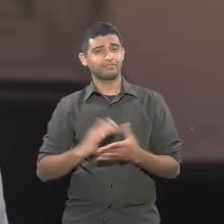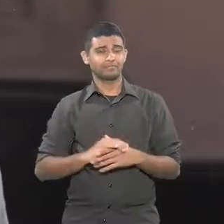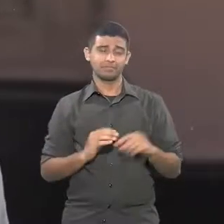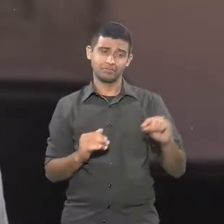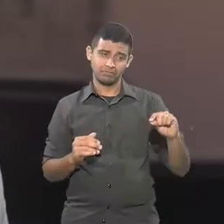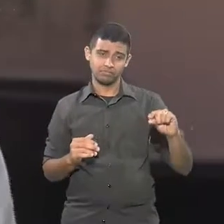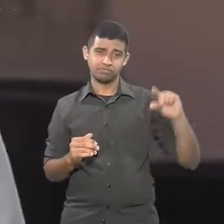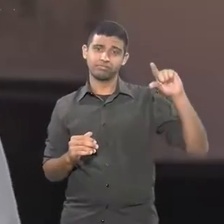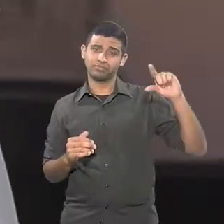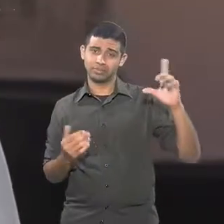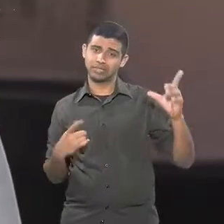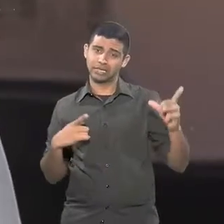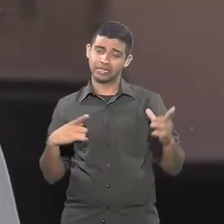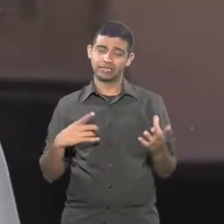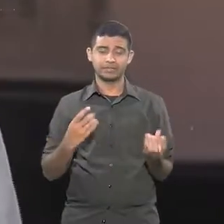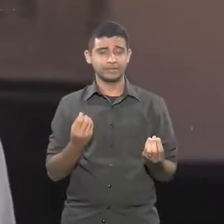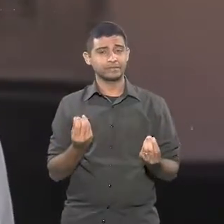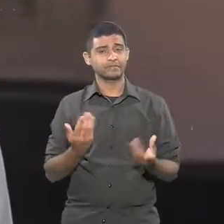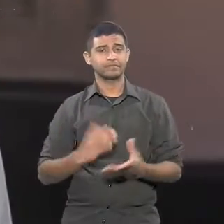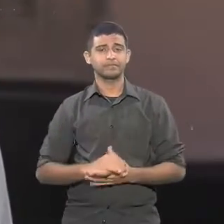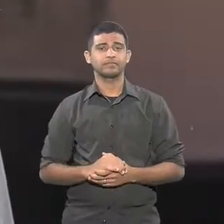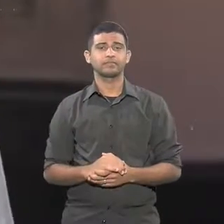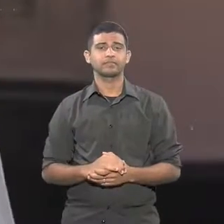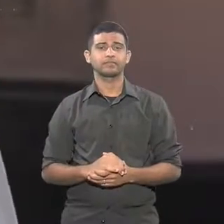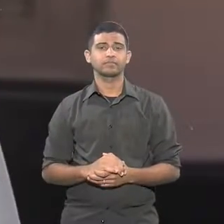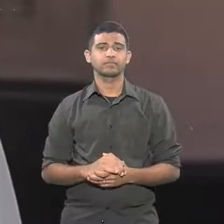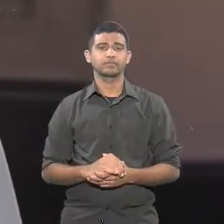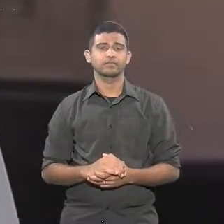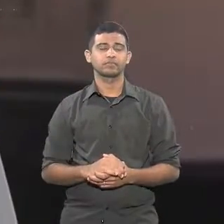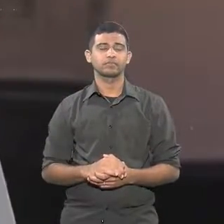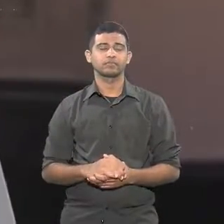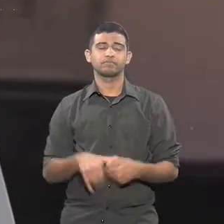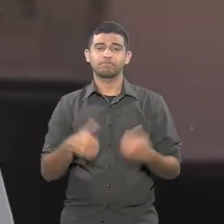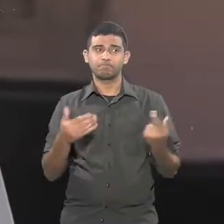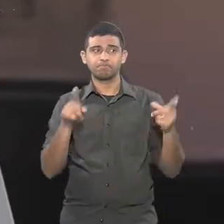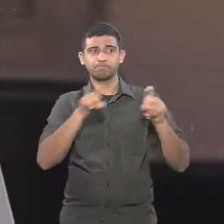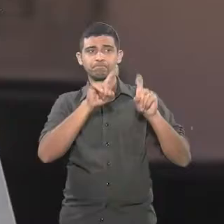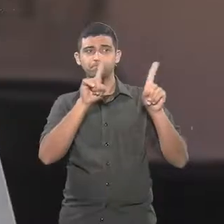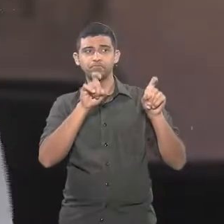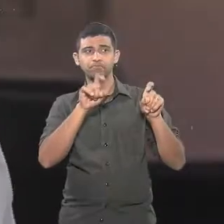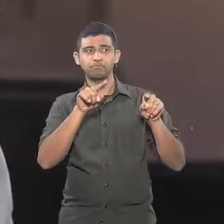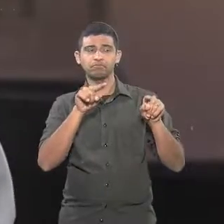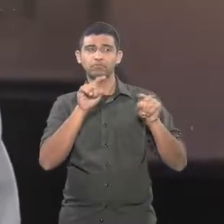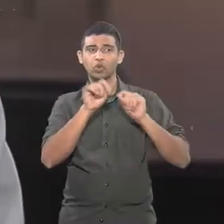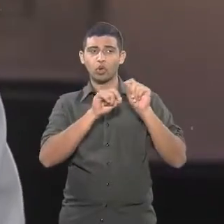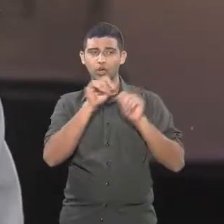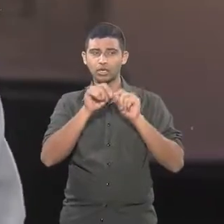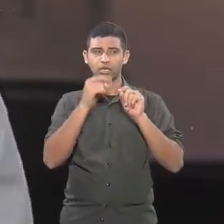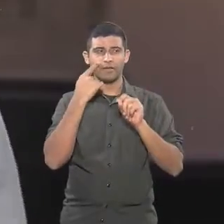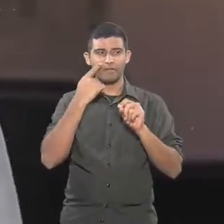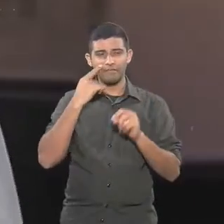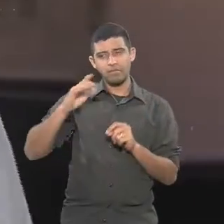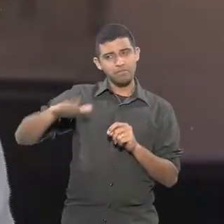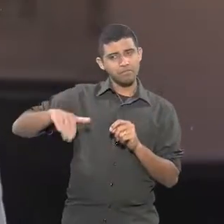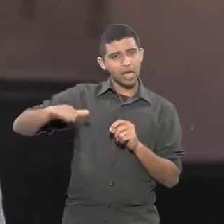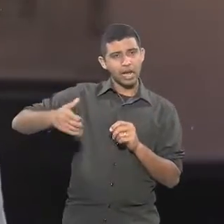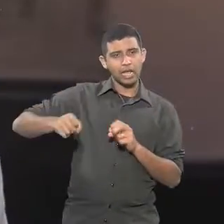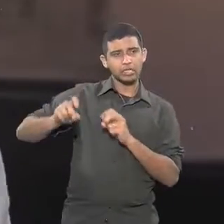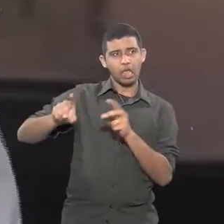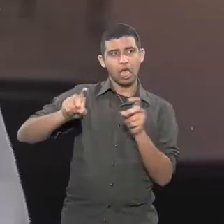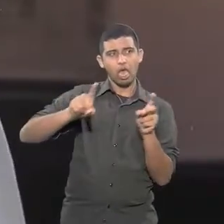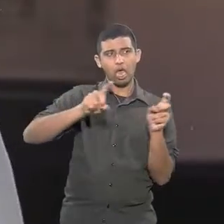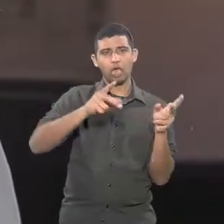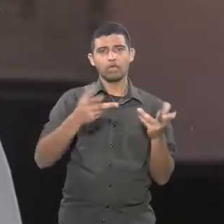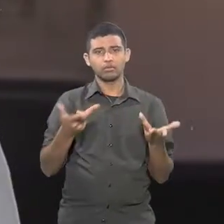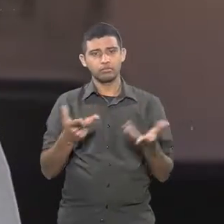mas aumentou, né? Então fica essa questão, se é uma questão de oferta também, né? Uma maior